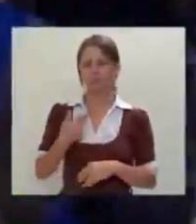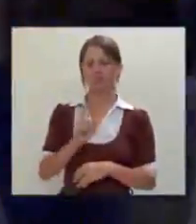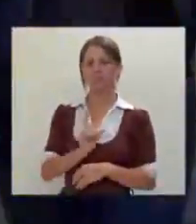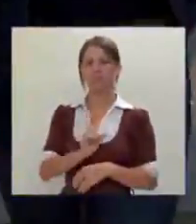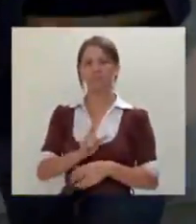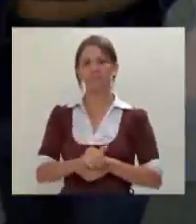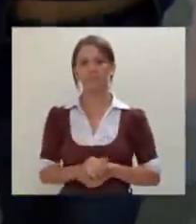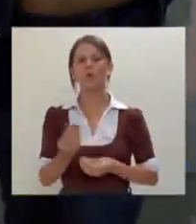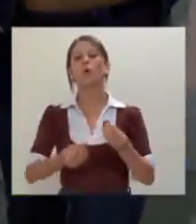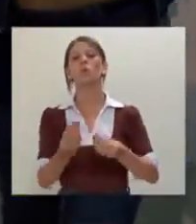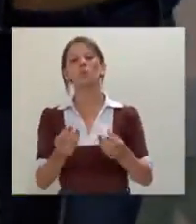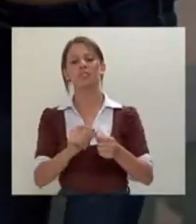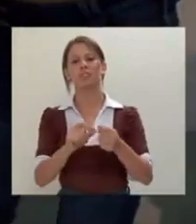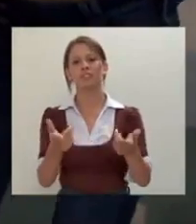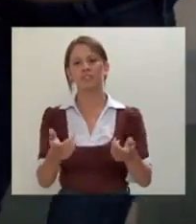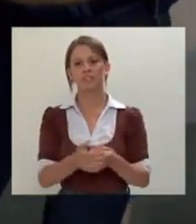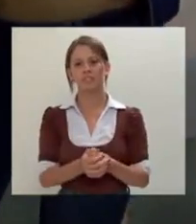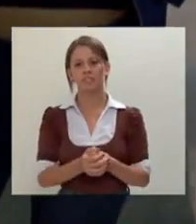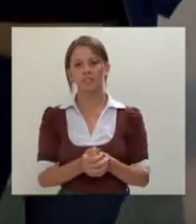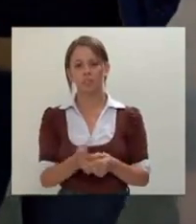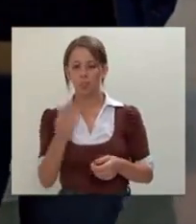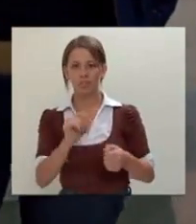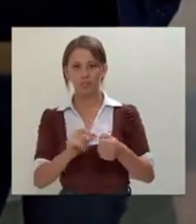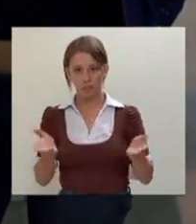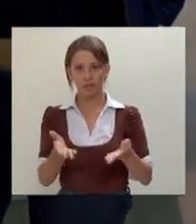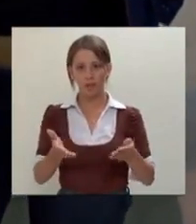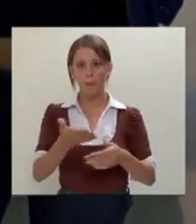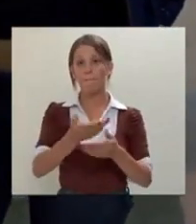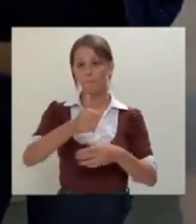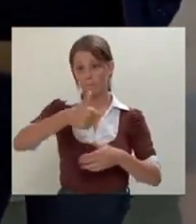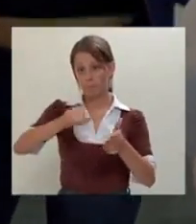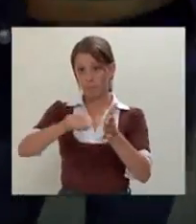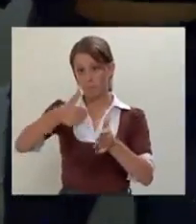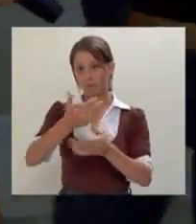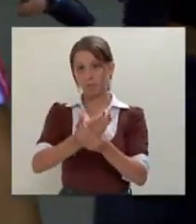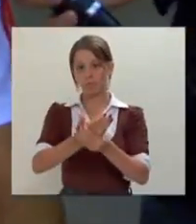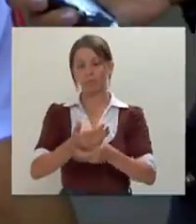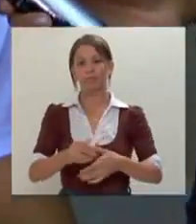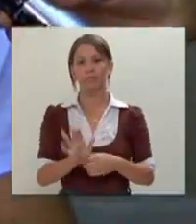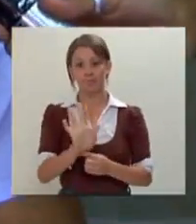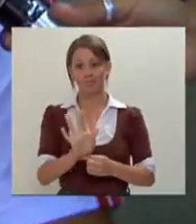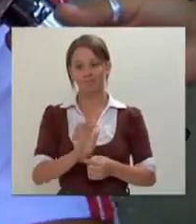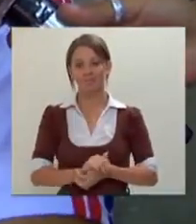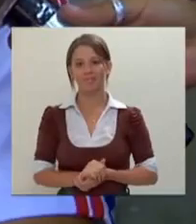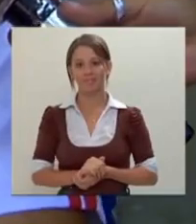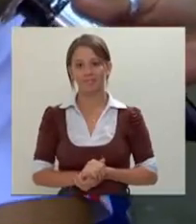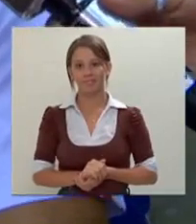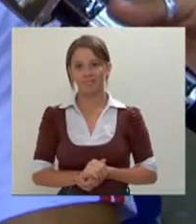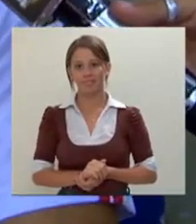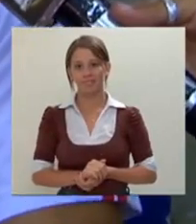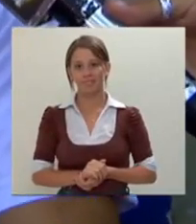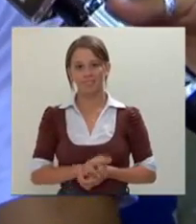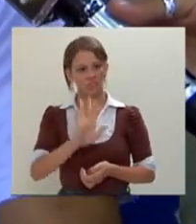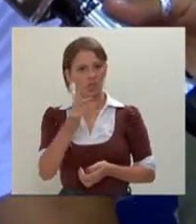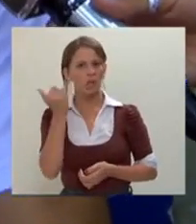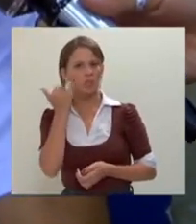a gente queria doar as camisas que a gente brincou aqui com a rapaziada, né? Mais um, um uniforme para o pessoal poder treinar, né?